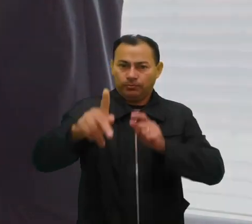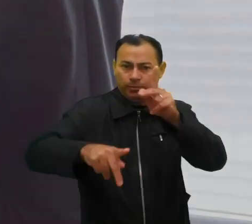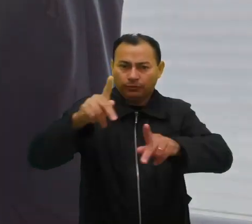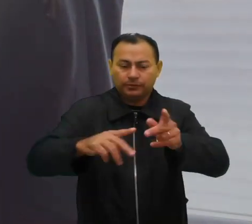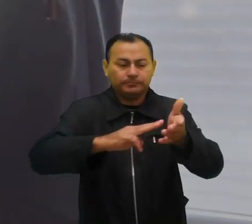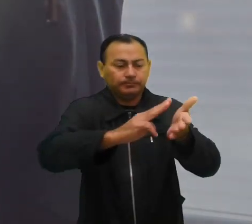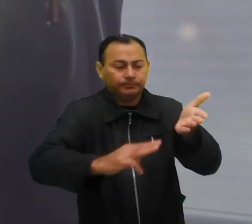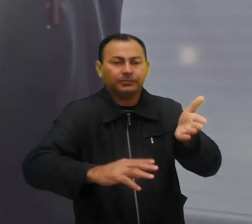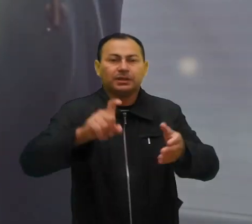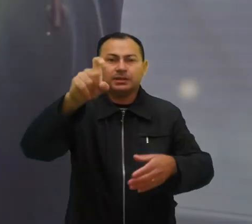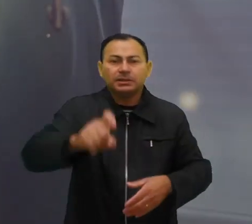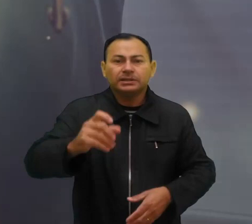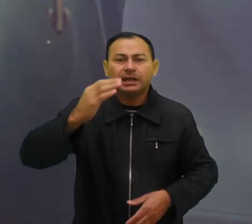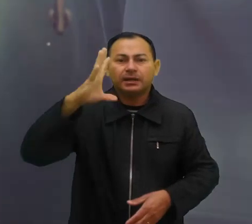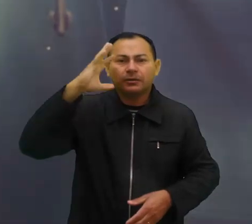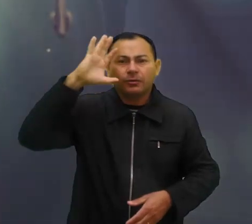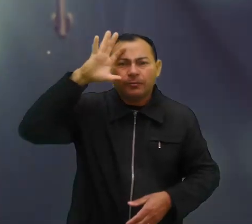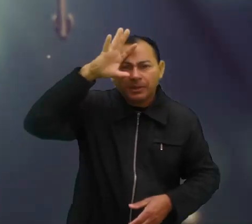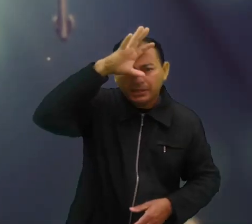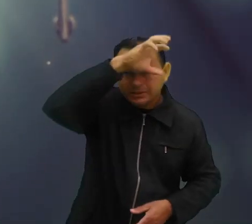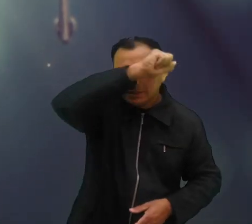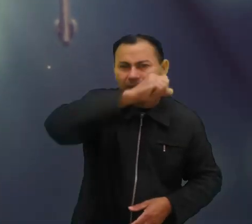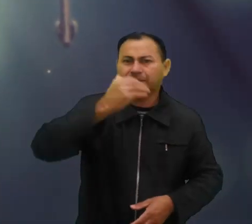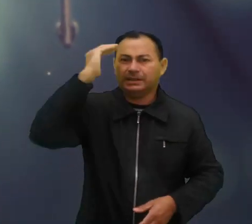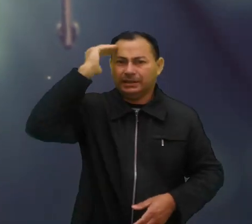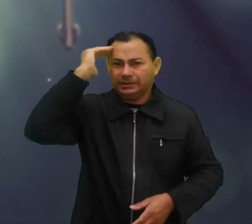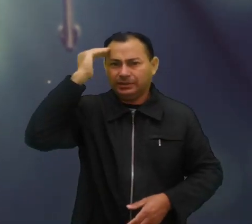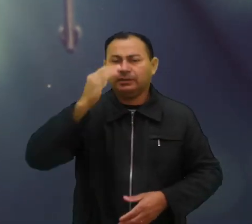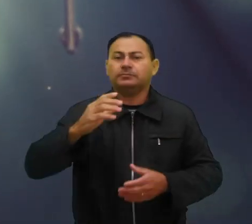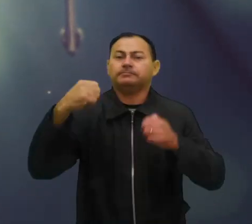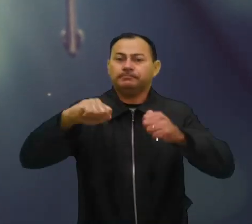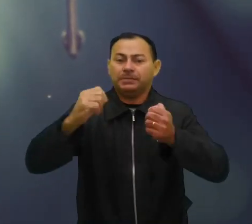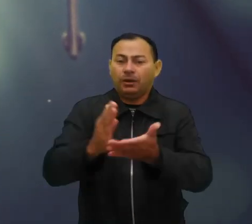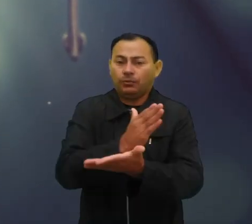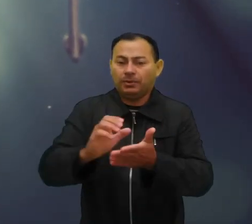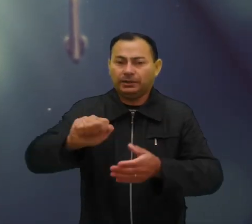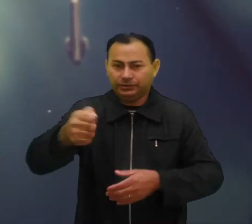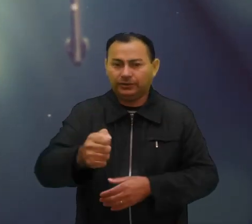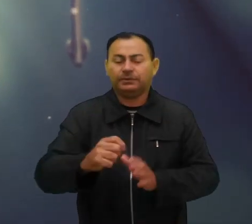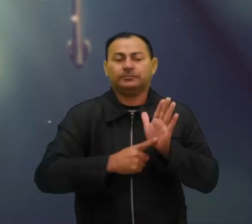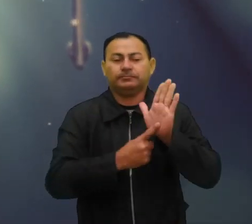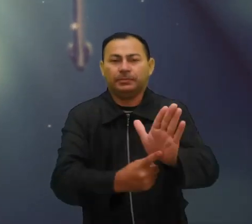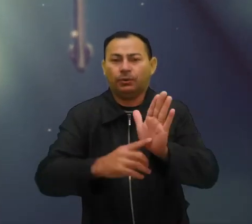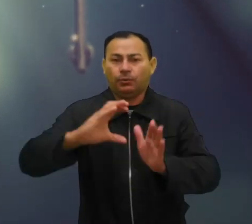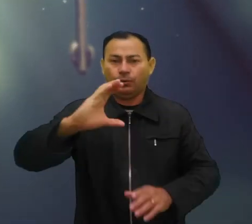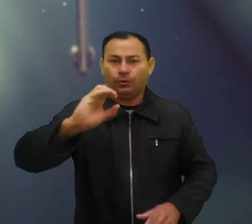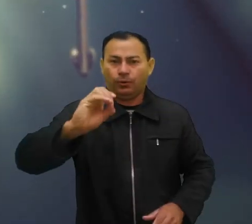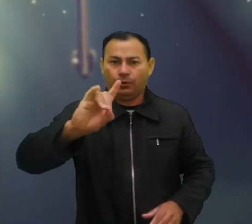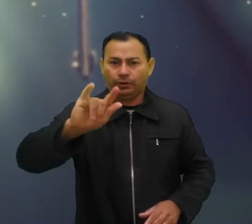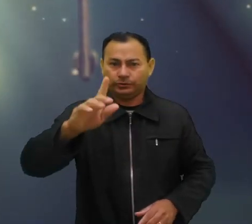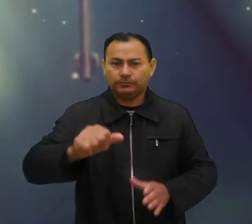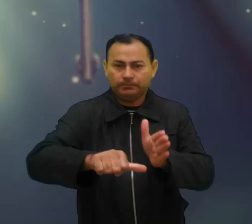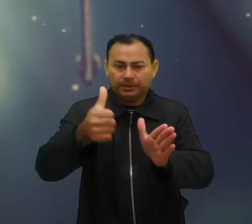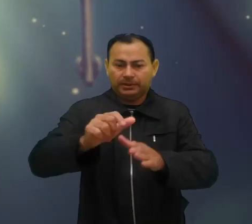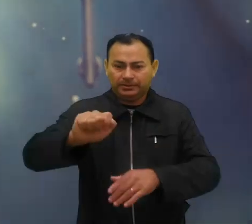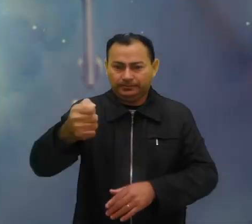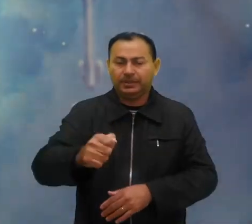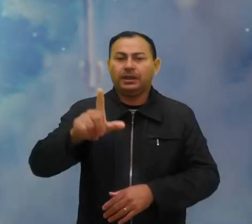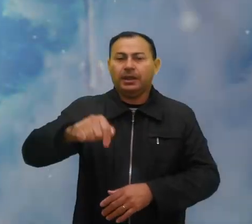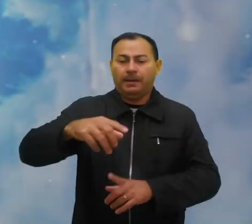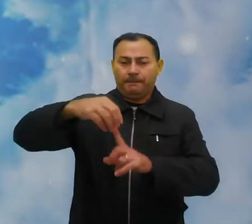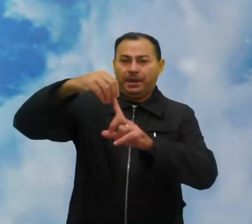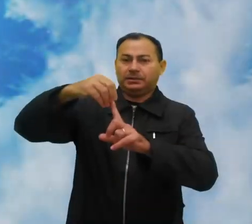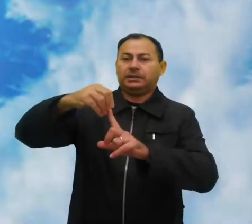para que essa mensagem seja compreendida, são necessárias algumas chaves que desvendem o código. A primeira chave é a